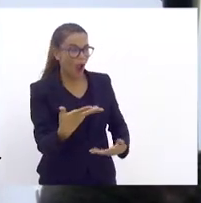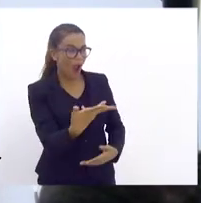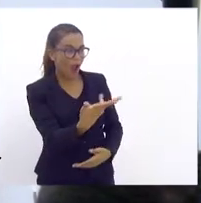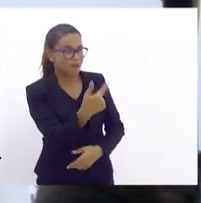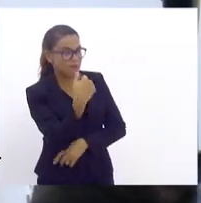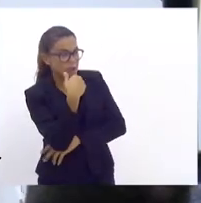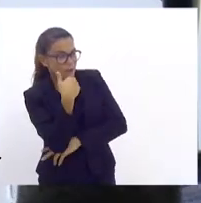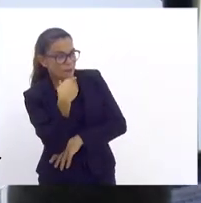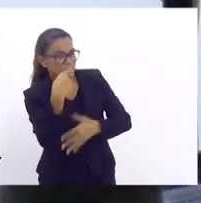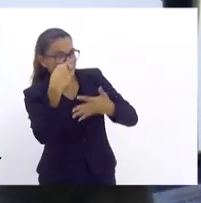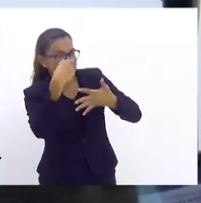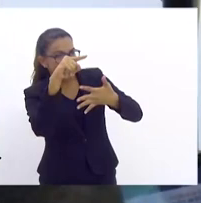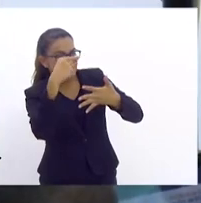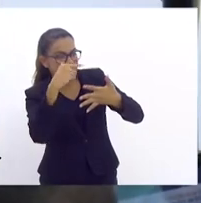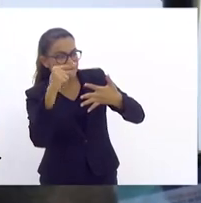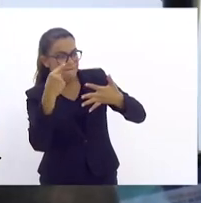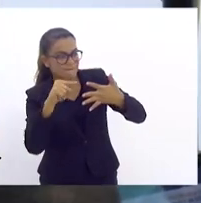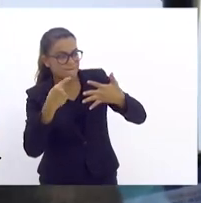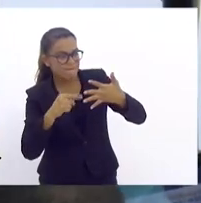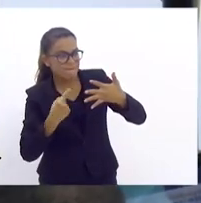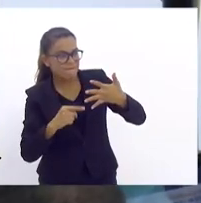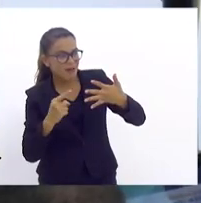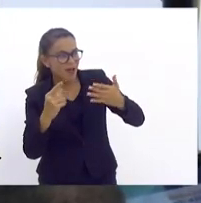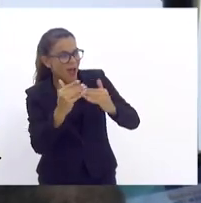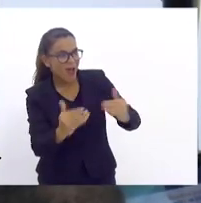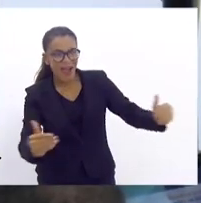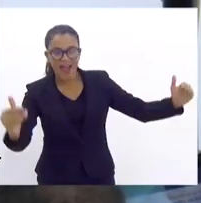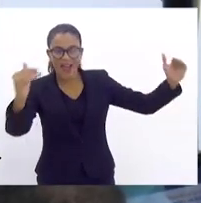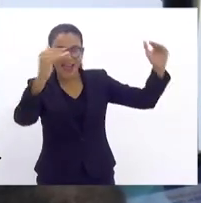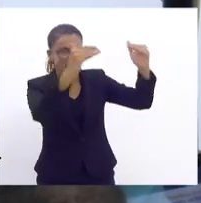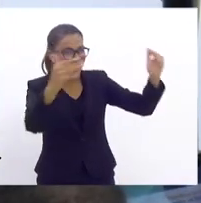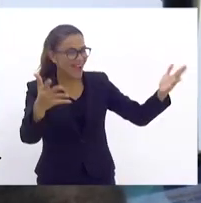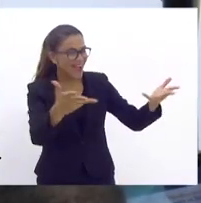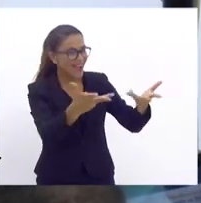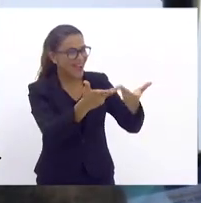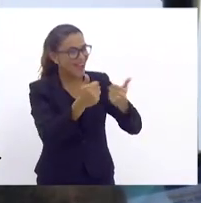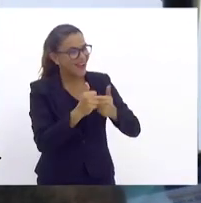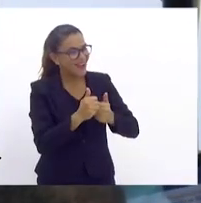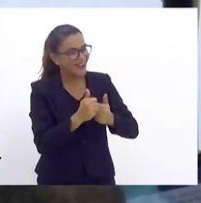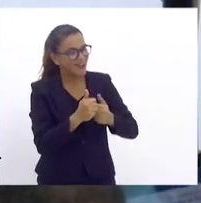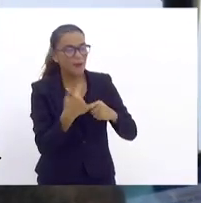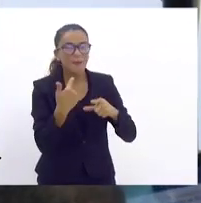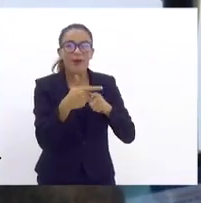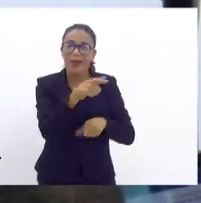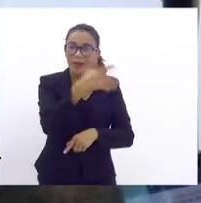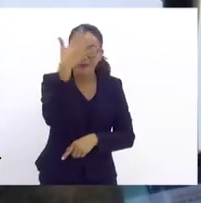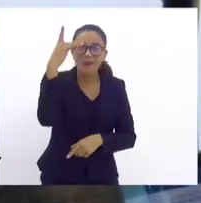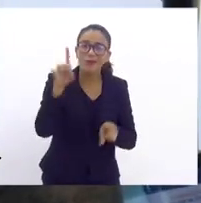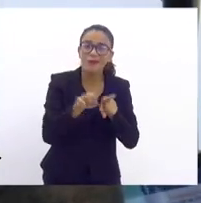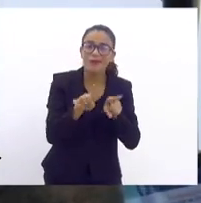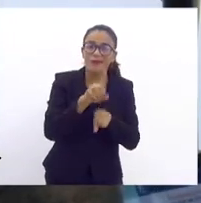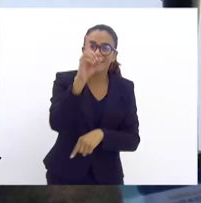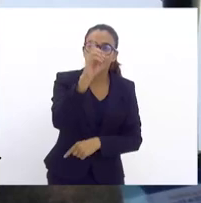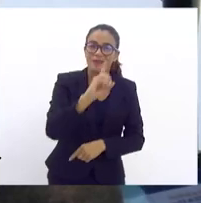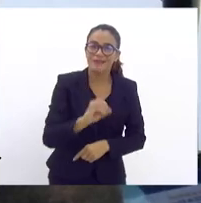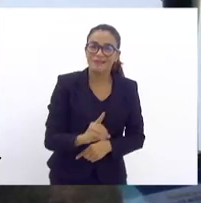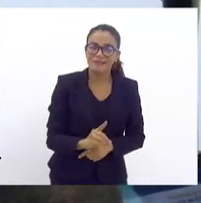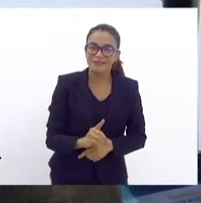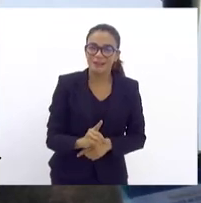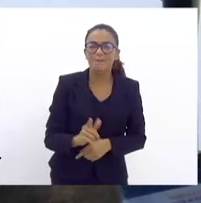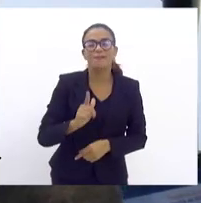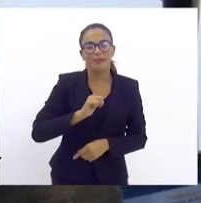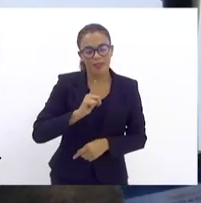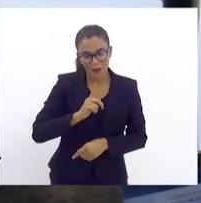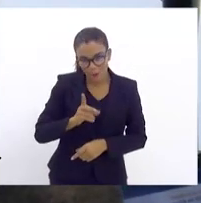vários adjetivos para tentar usar aquela pessoa para minimizar porque ela também é uma pessoa com deficiência nós temos